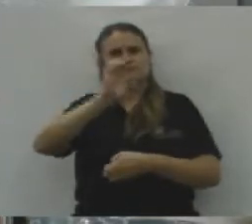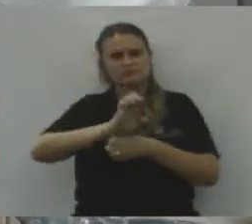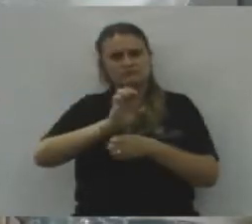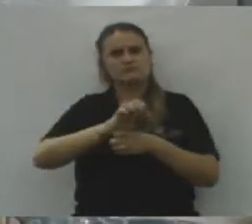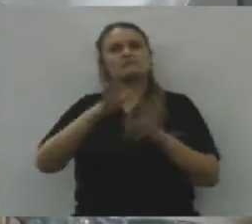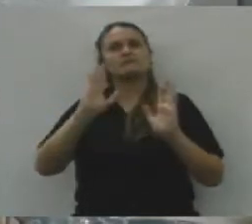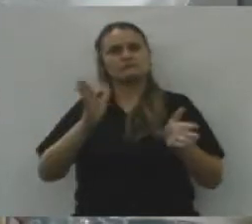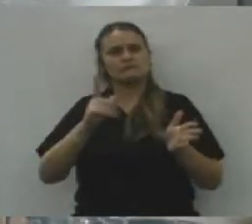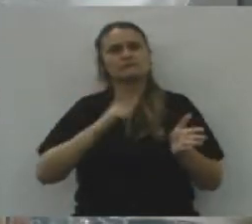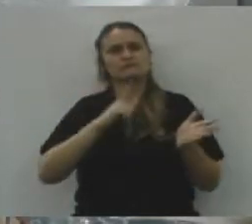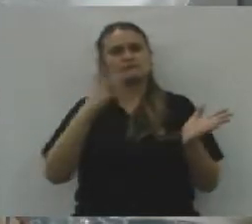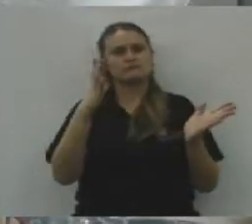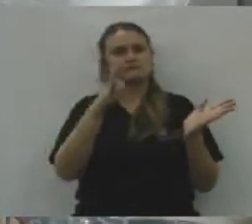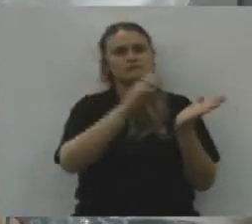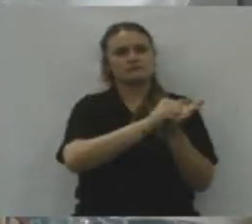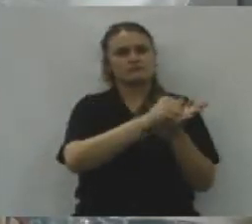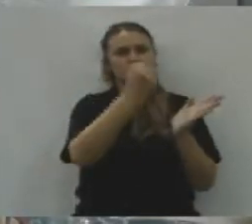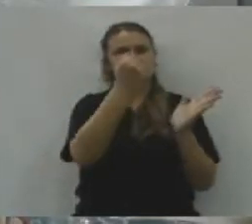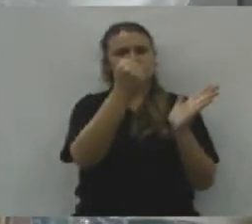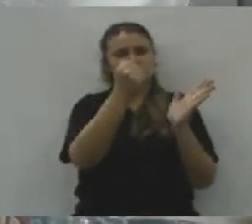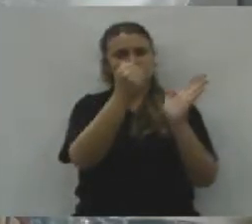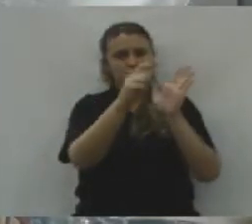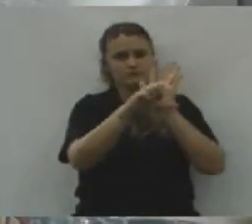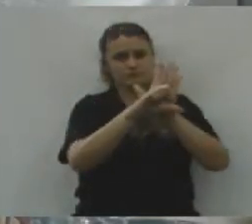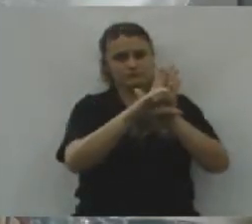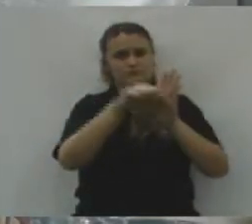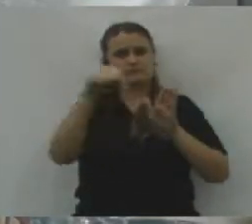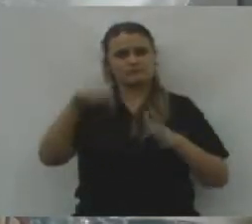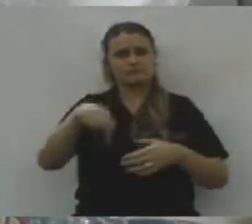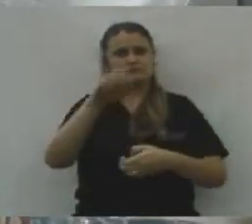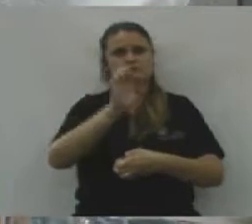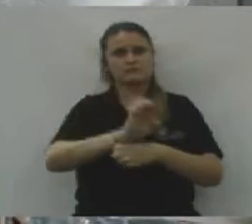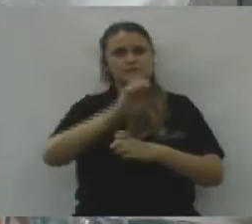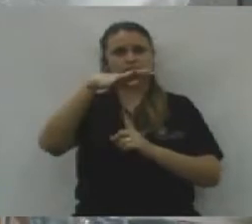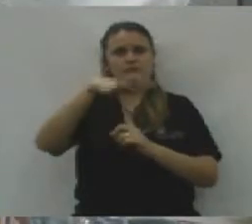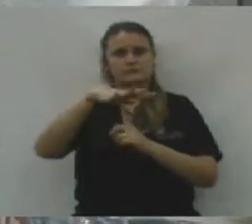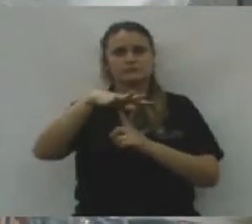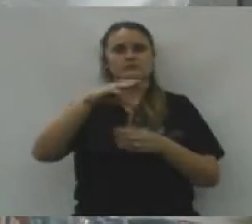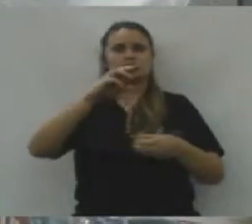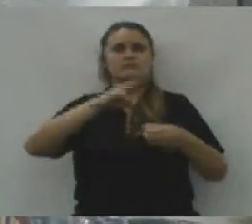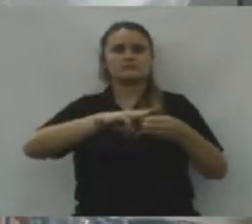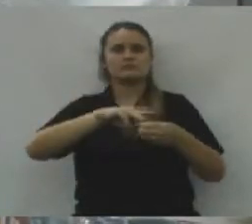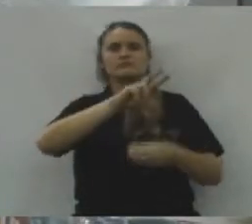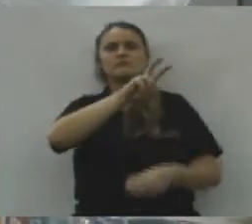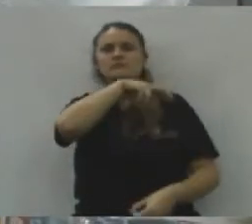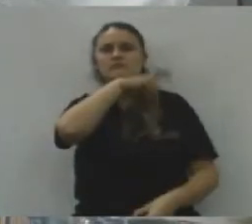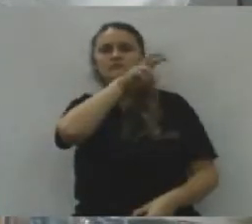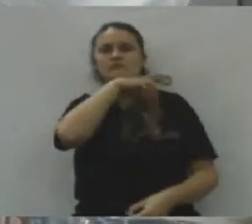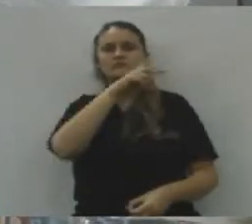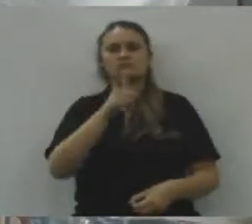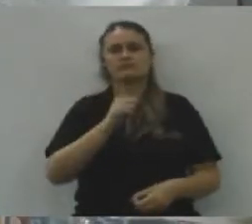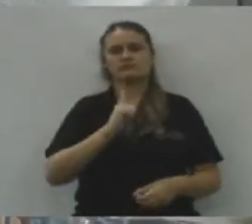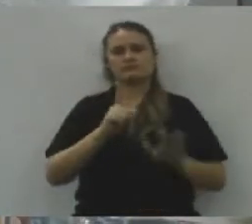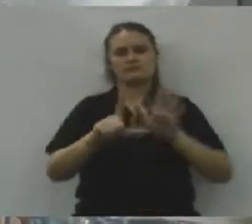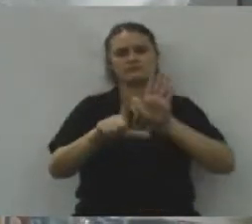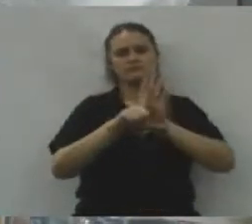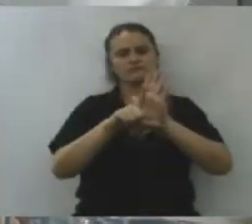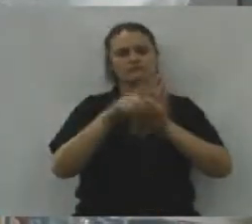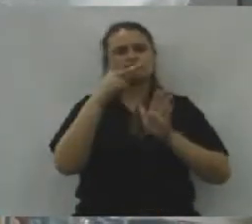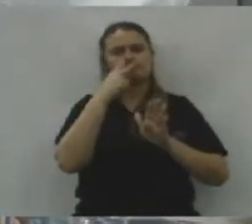já protocolaram essa lei. Aqui no Paraná, o município de Cascavel tem uma lei parecida